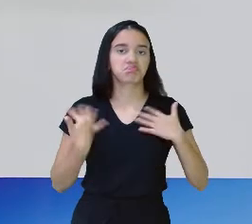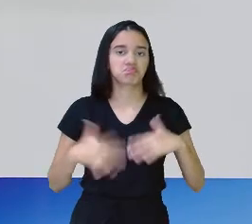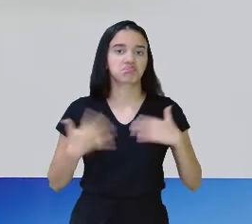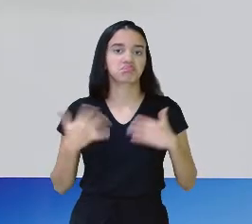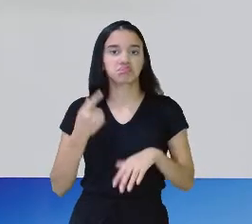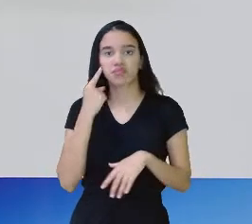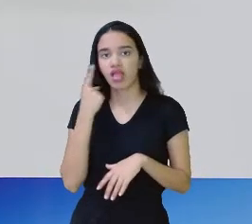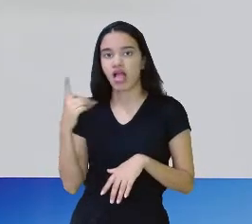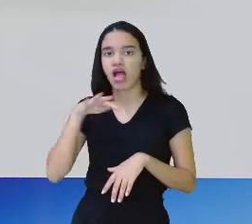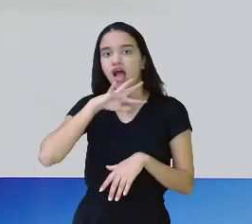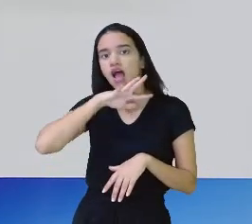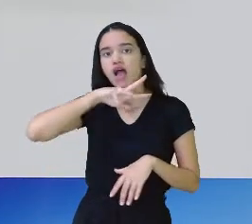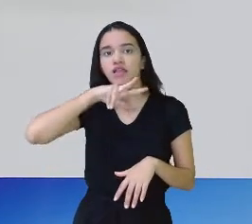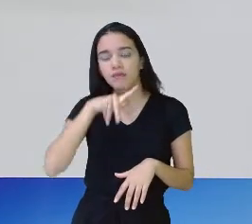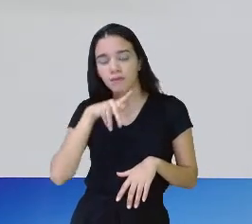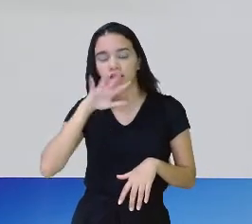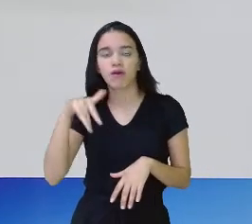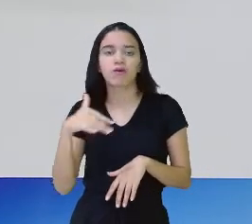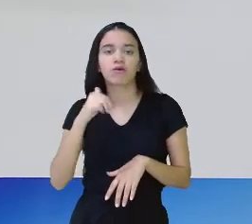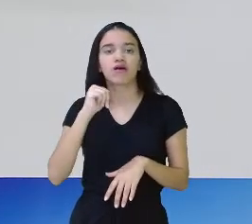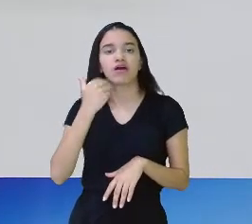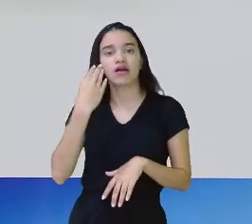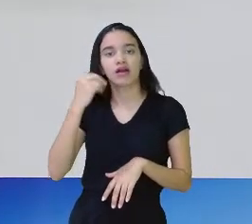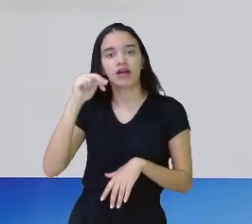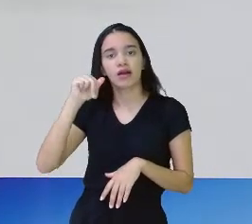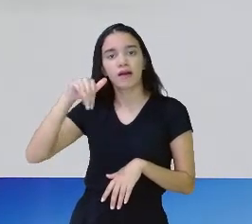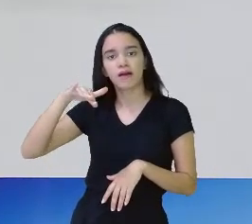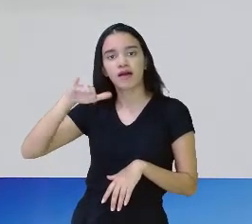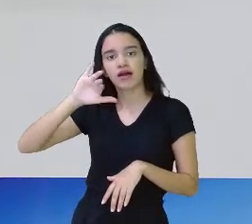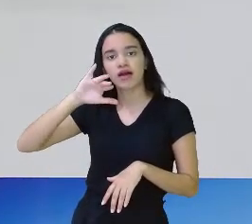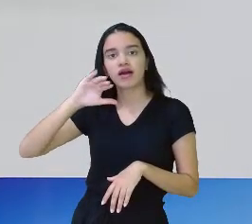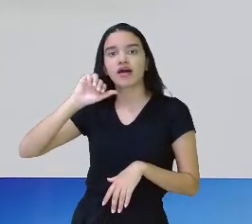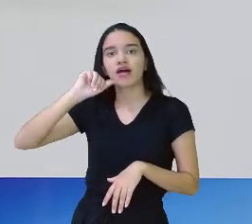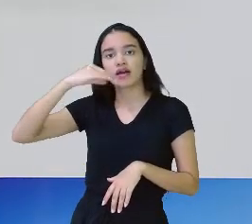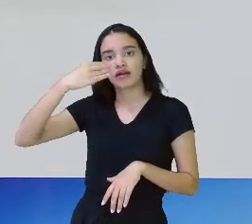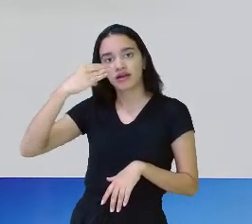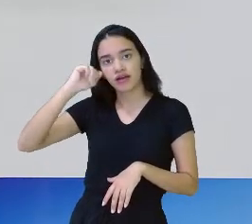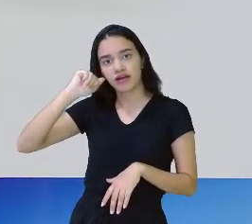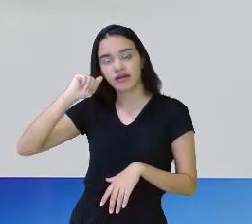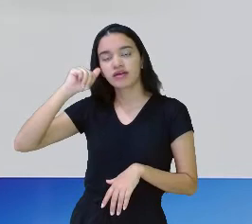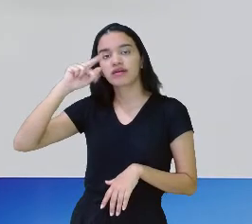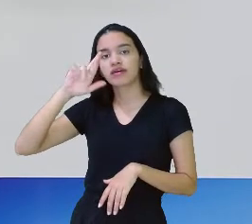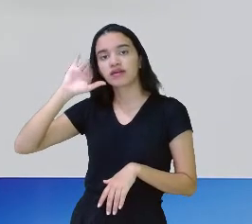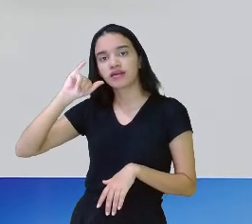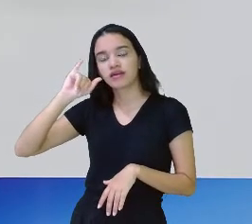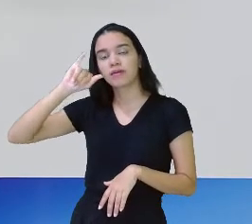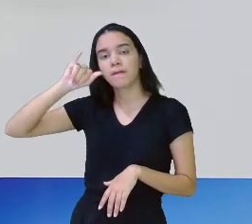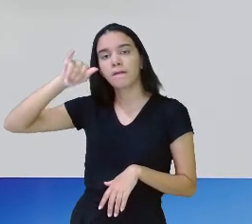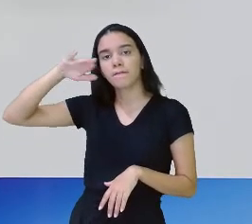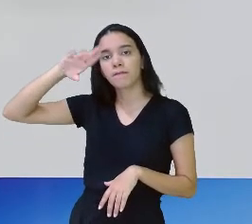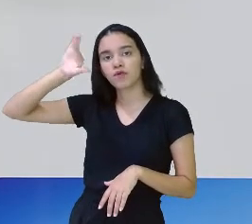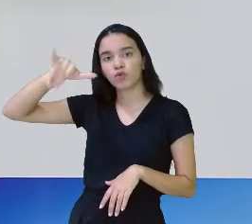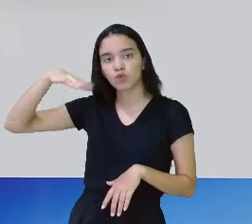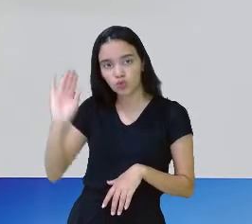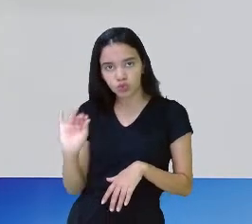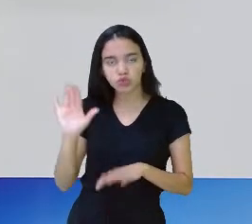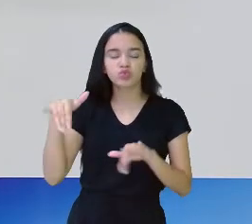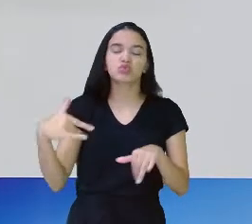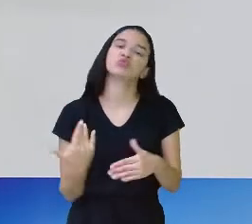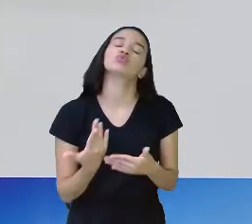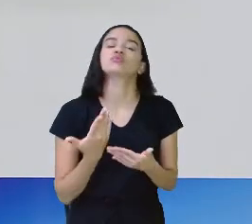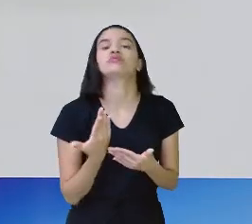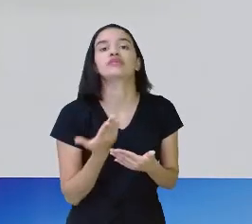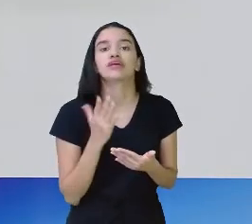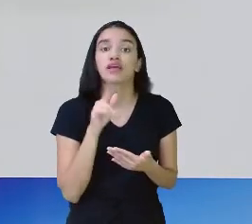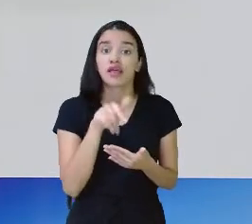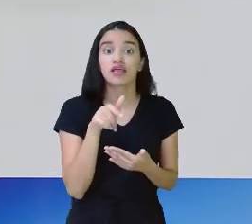deste caramujo. Não para por aí, ele pode fazer várias coisas. Como vocês viram, ele se alimenta de várias plantas, ele destrói plantações